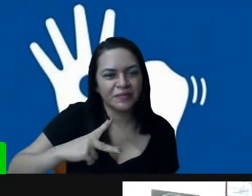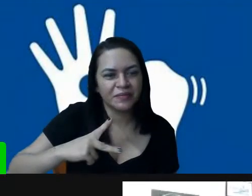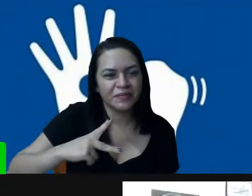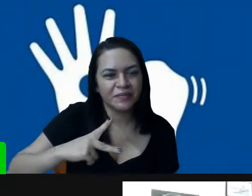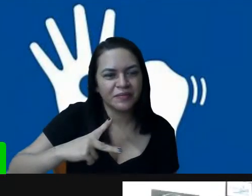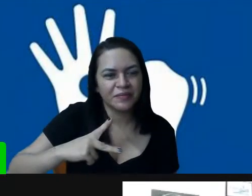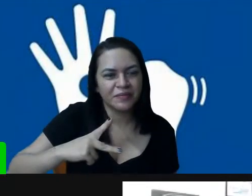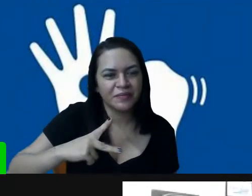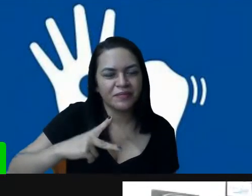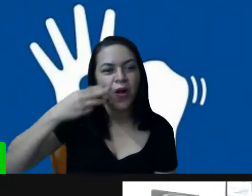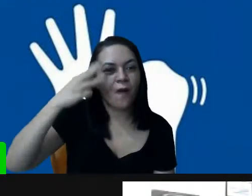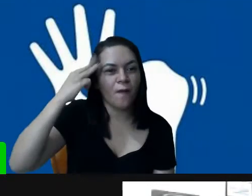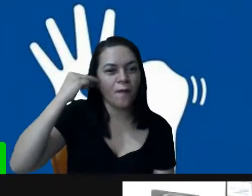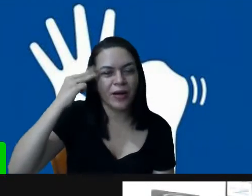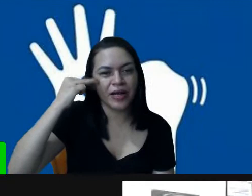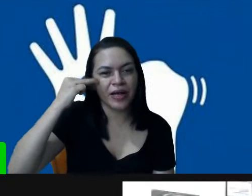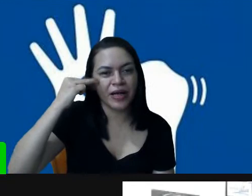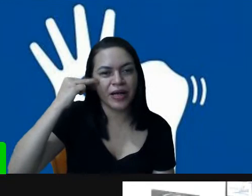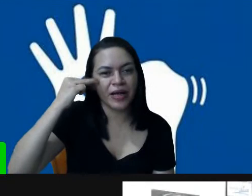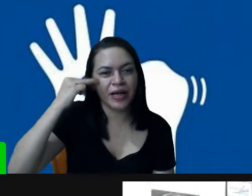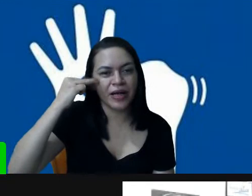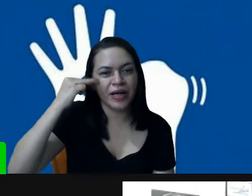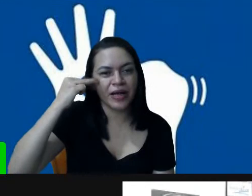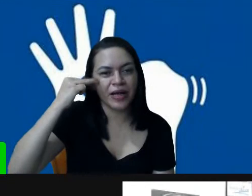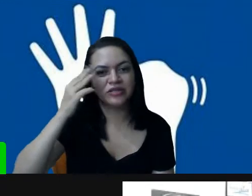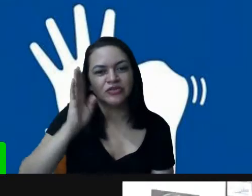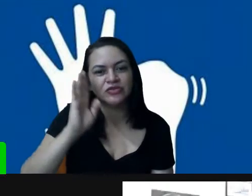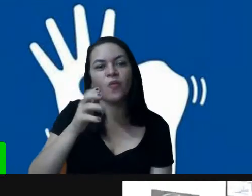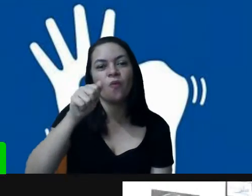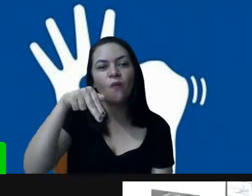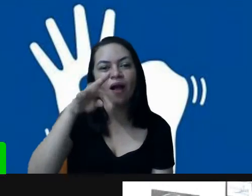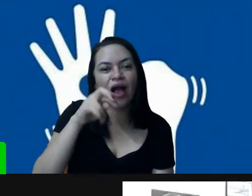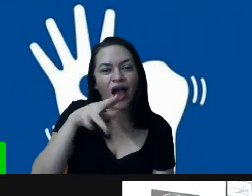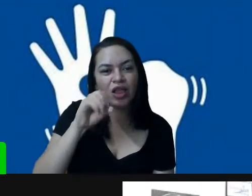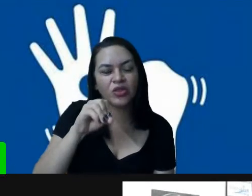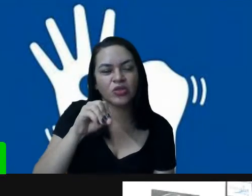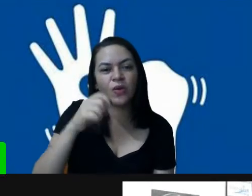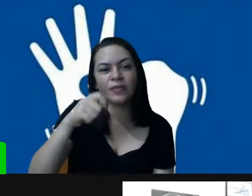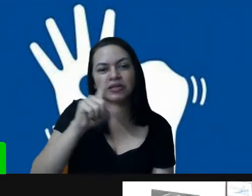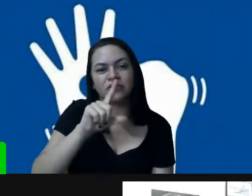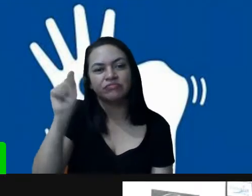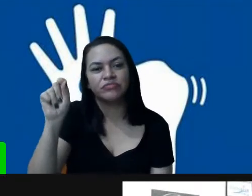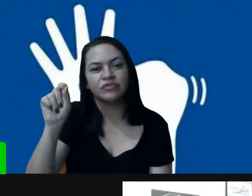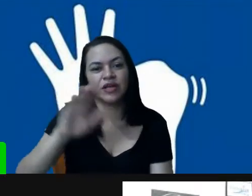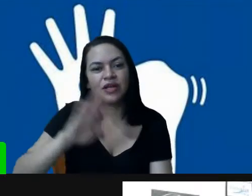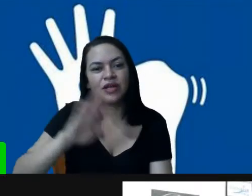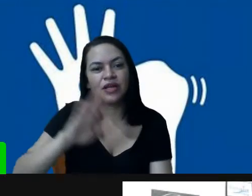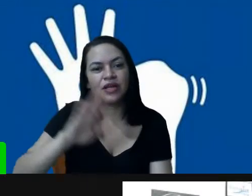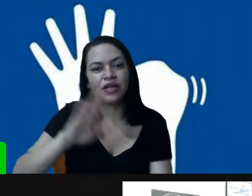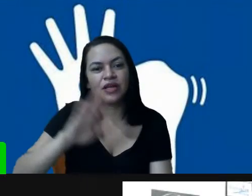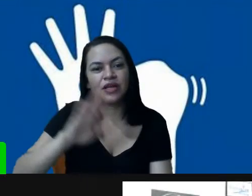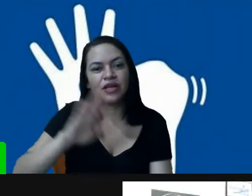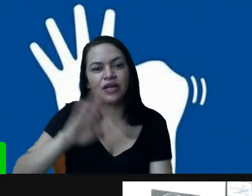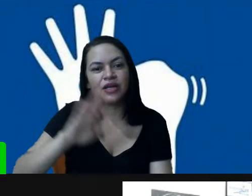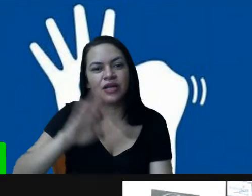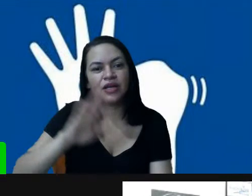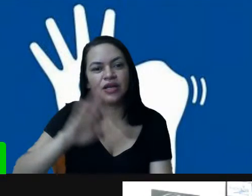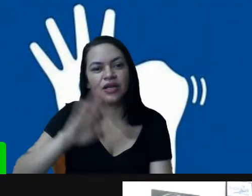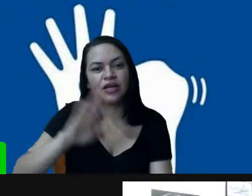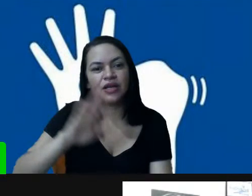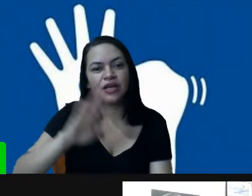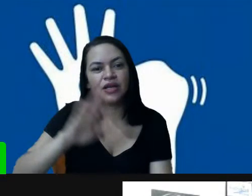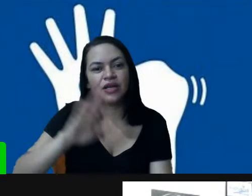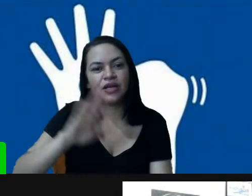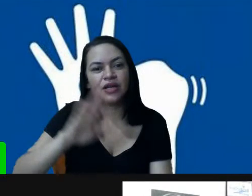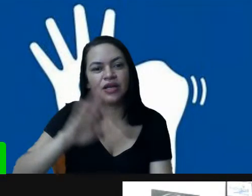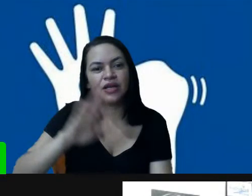já teve que. O Márcio não, o Antônio, ele teve que sair porque ele está interpretando agora, está rodando um jornal nacional, ele deve estar interpretando lá no